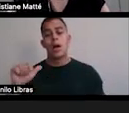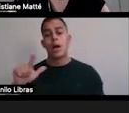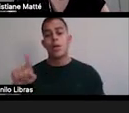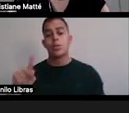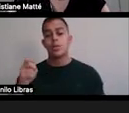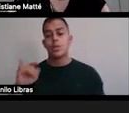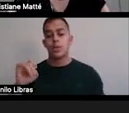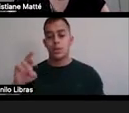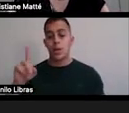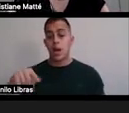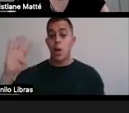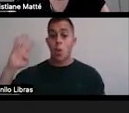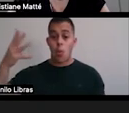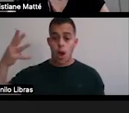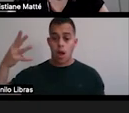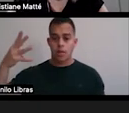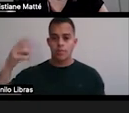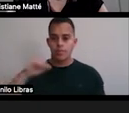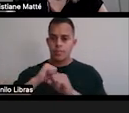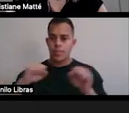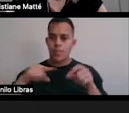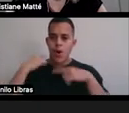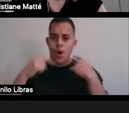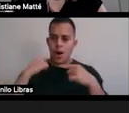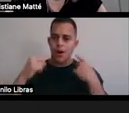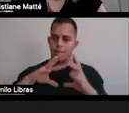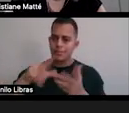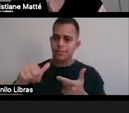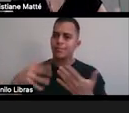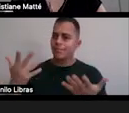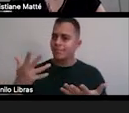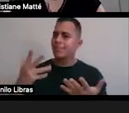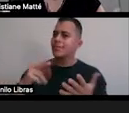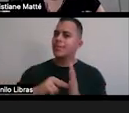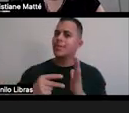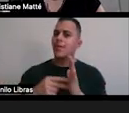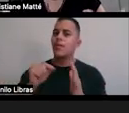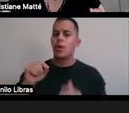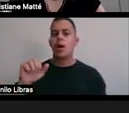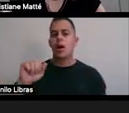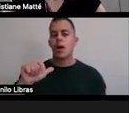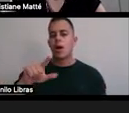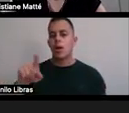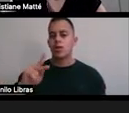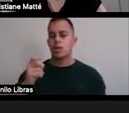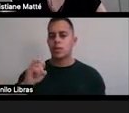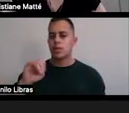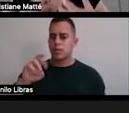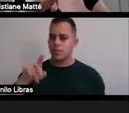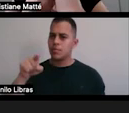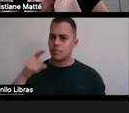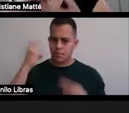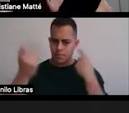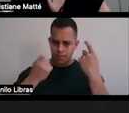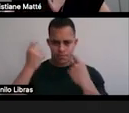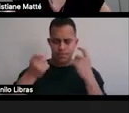quarta causa de morte mundial. Ou seja, realmente a doença de Alzheimer é uma questão de preocupação muito grande.